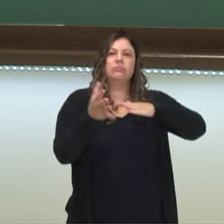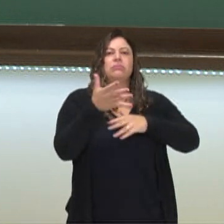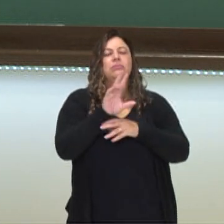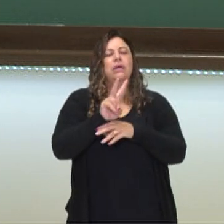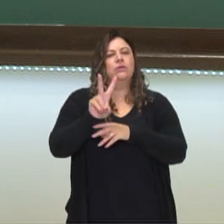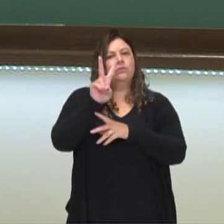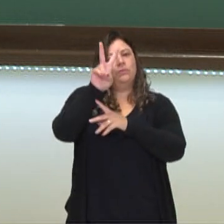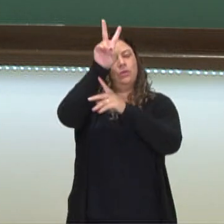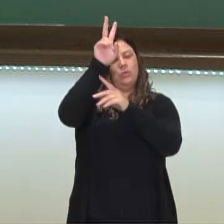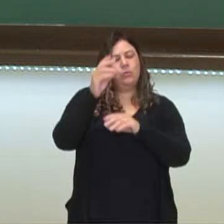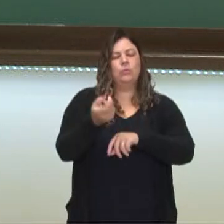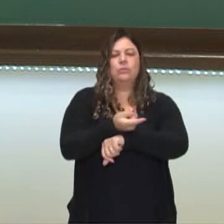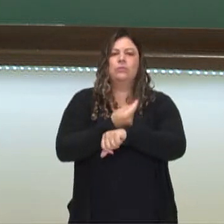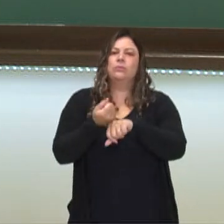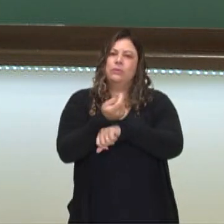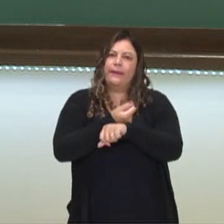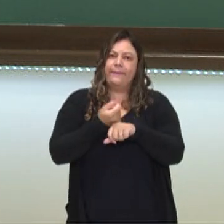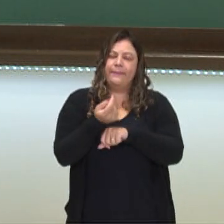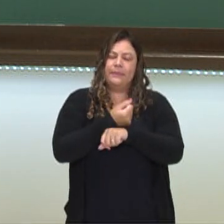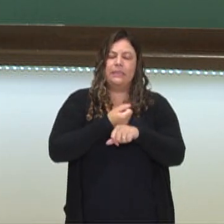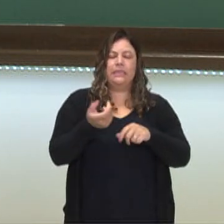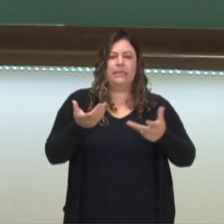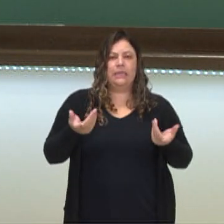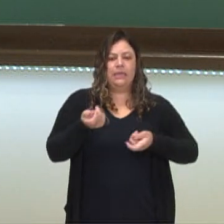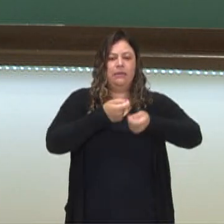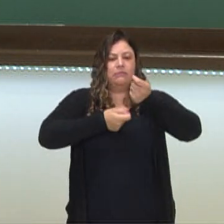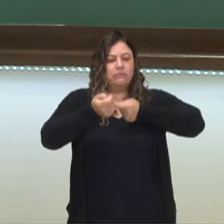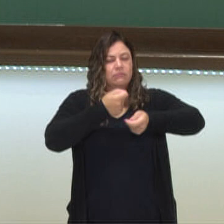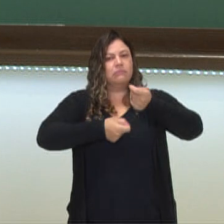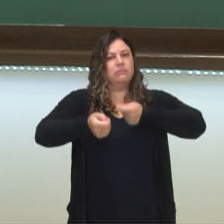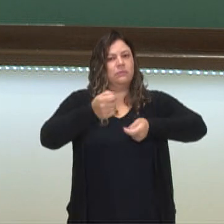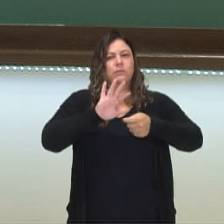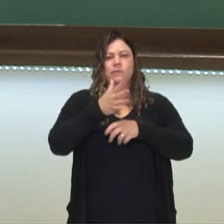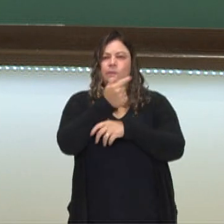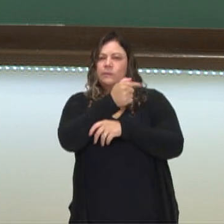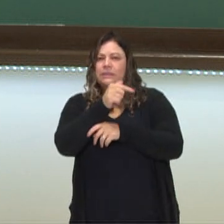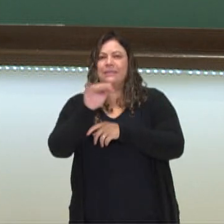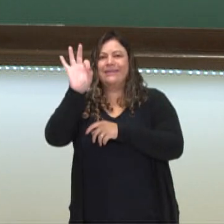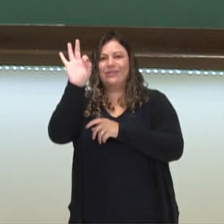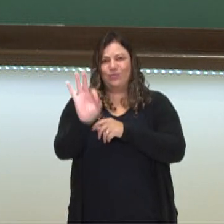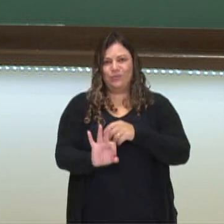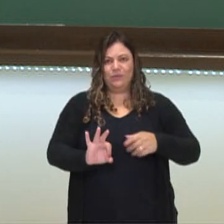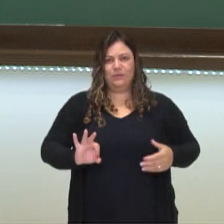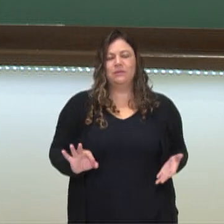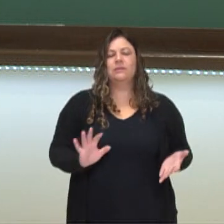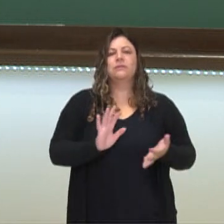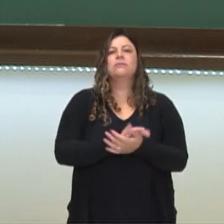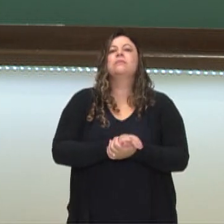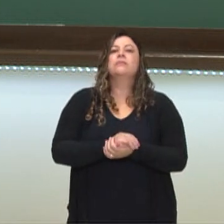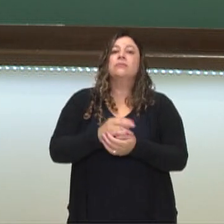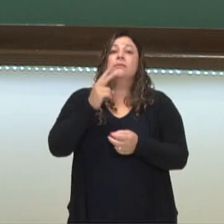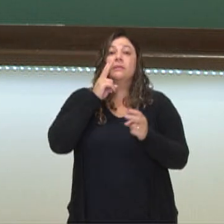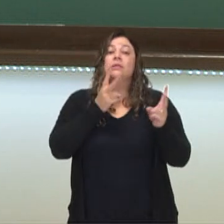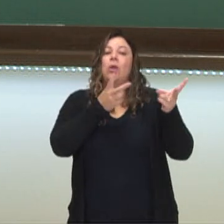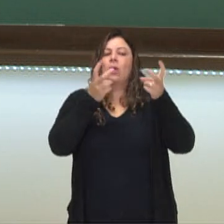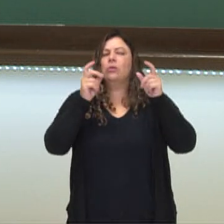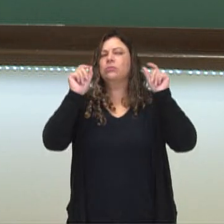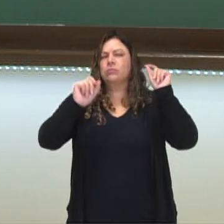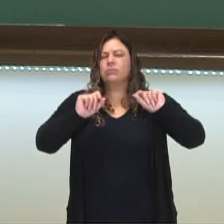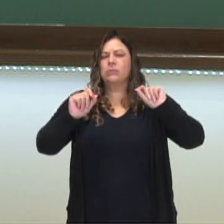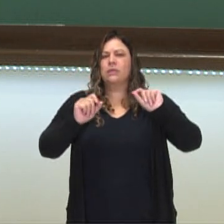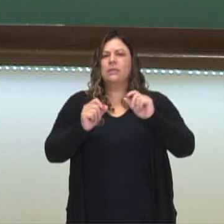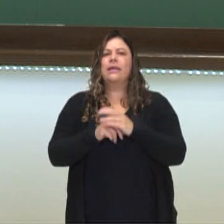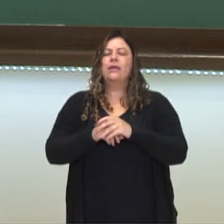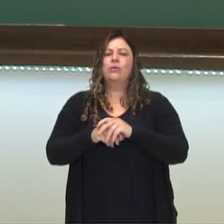valorização dos capitais negociados naquela empresa foi em torno de 7%. Então, quando a gente vê que houve uma queda,